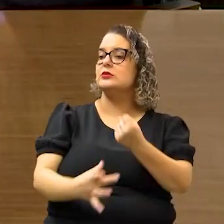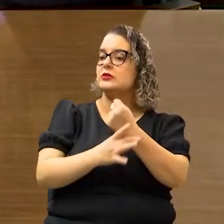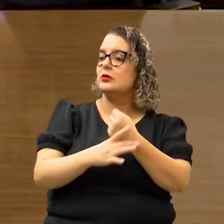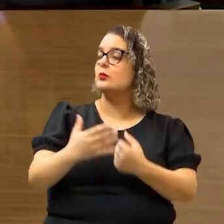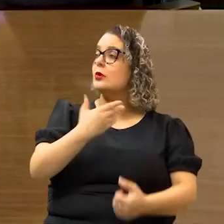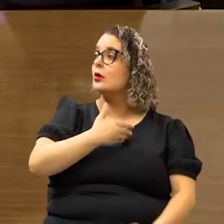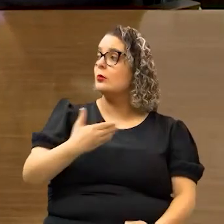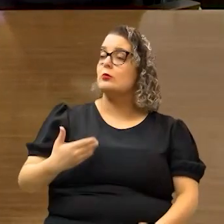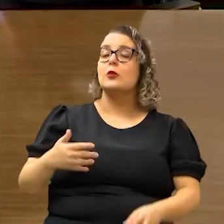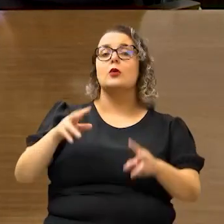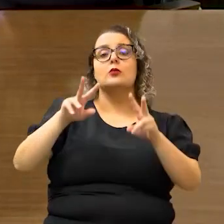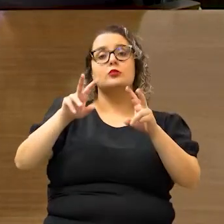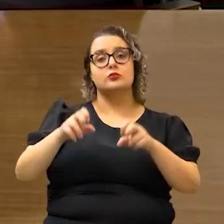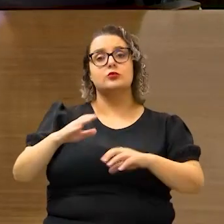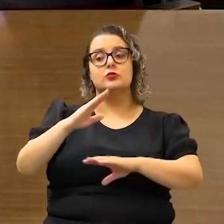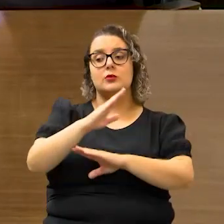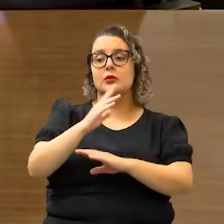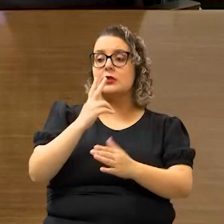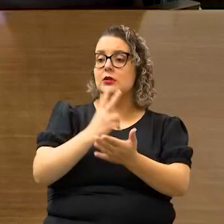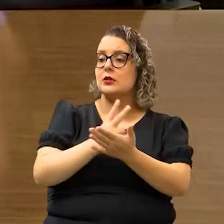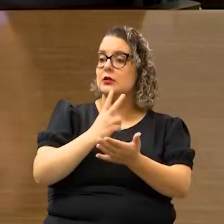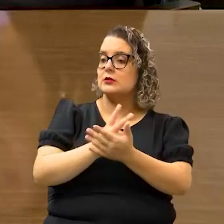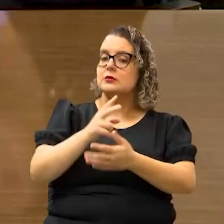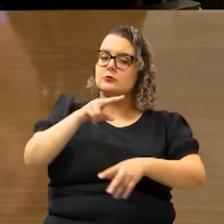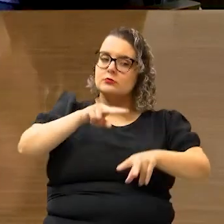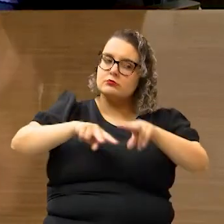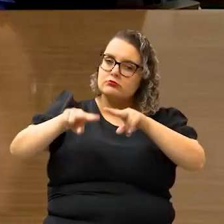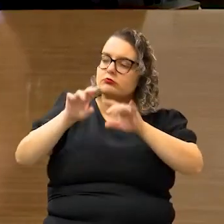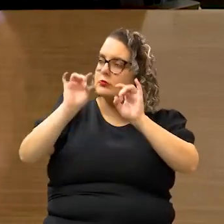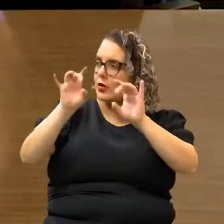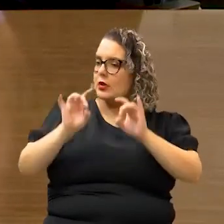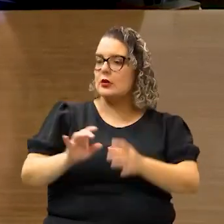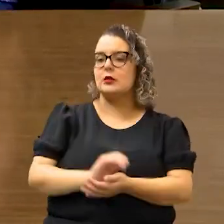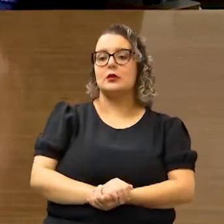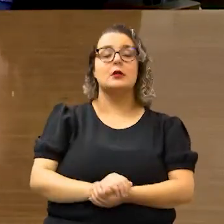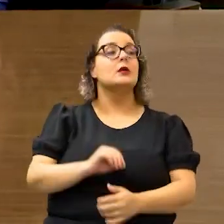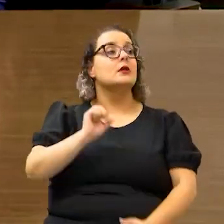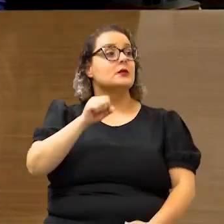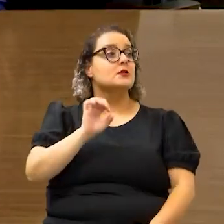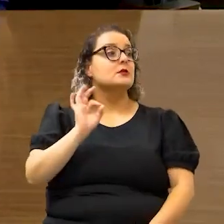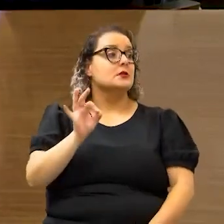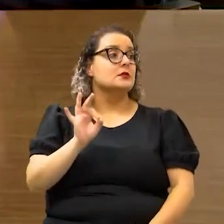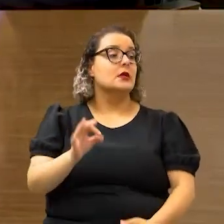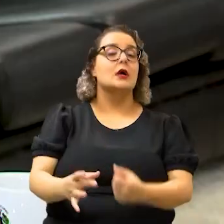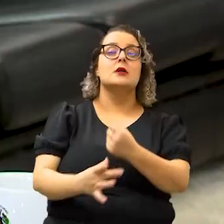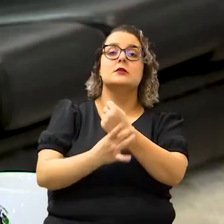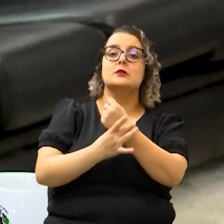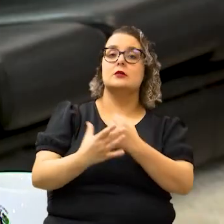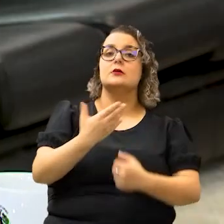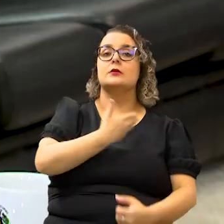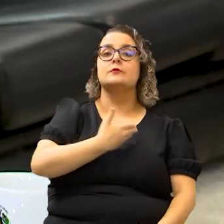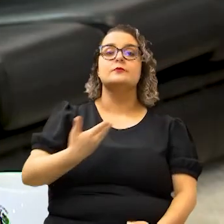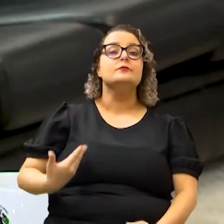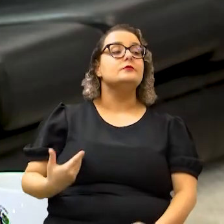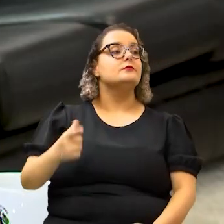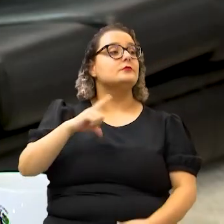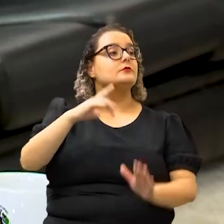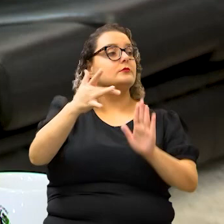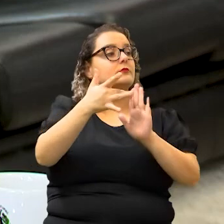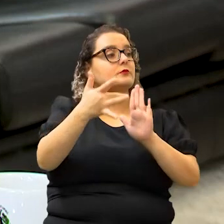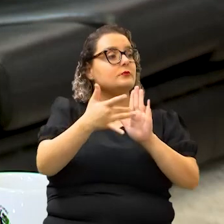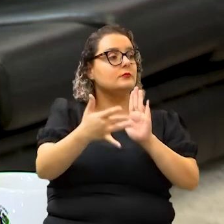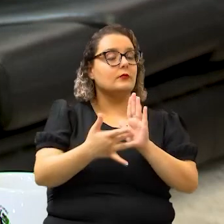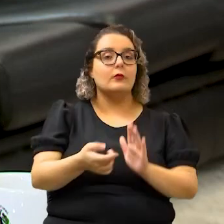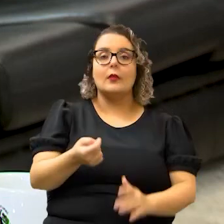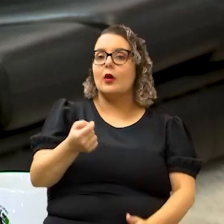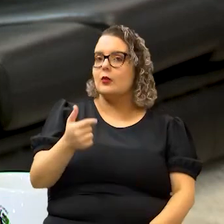Conselho Municipal de Segurança Pública, um tema em que a Câmara sempre tem esse olhar especial. Sem dúvida. Na verdade, a